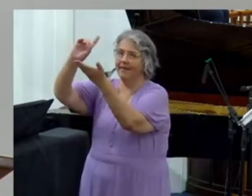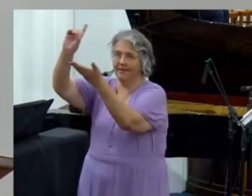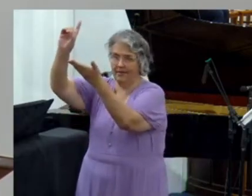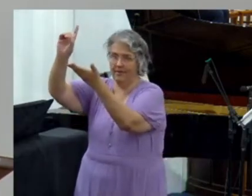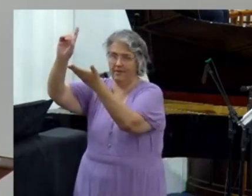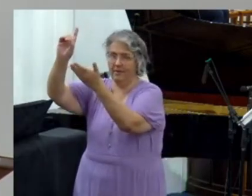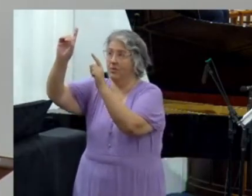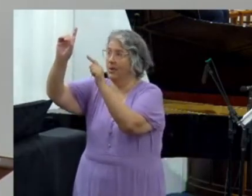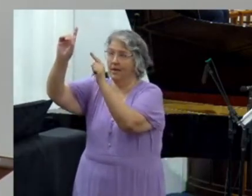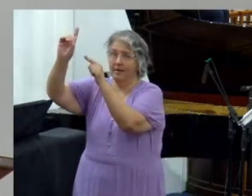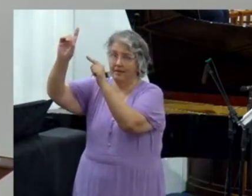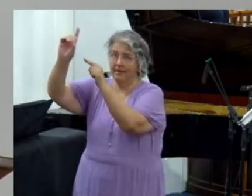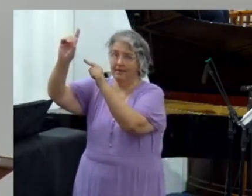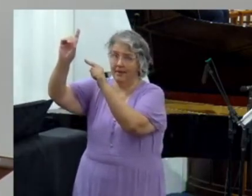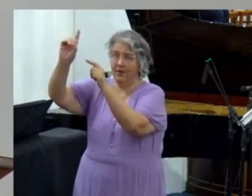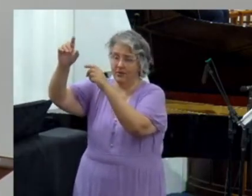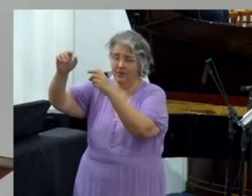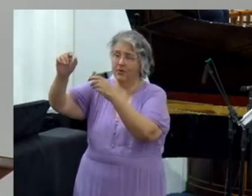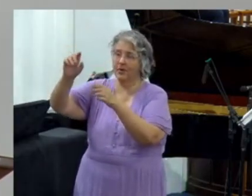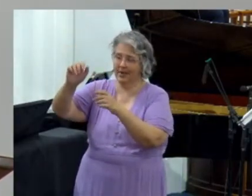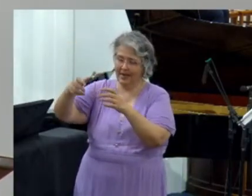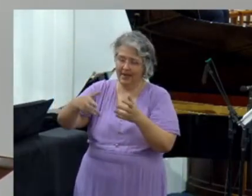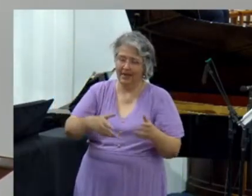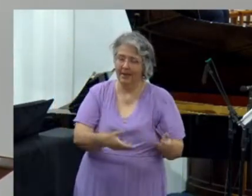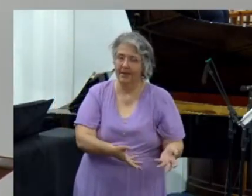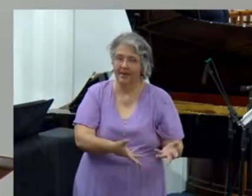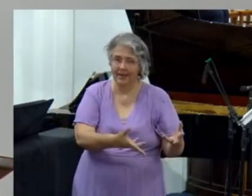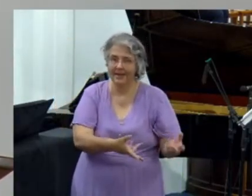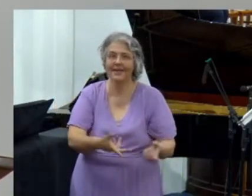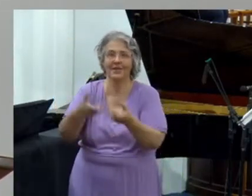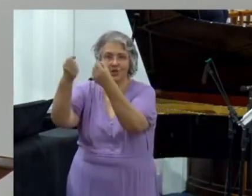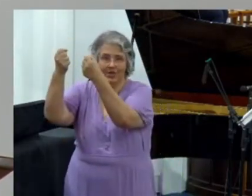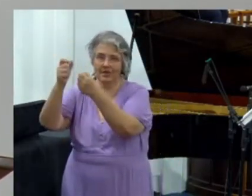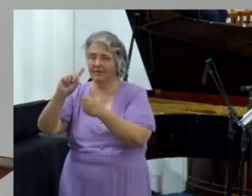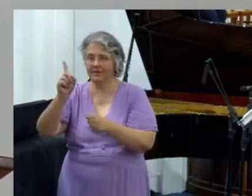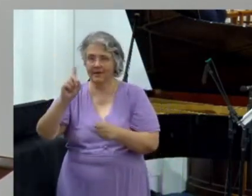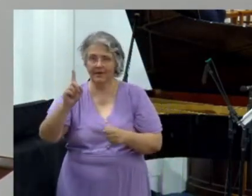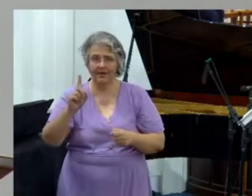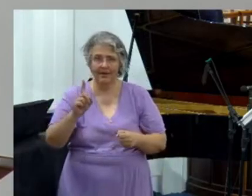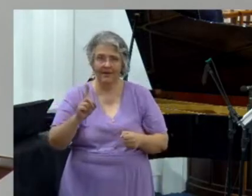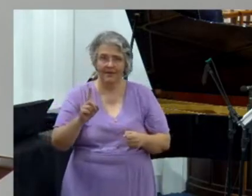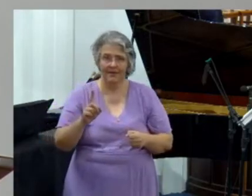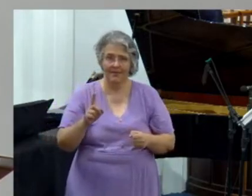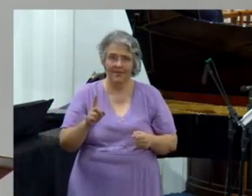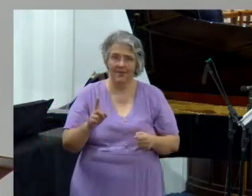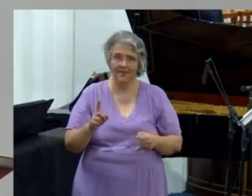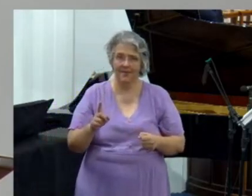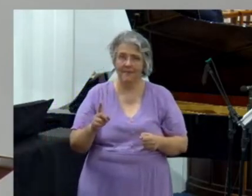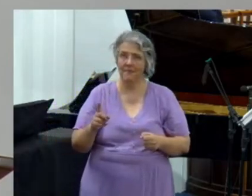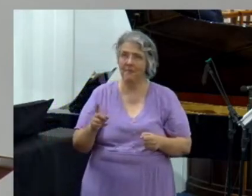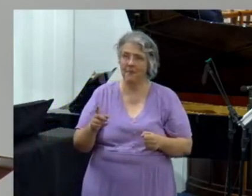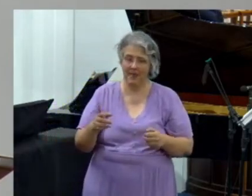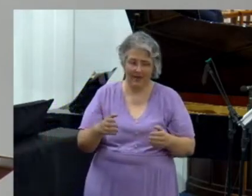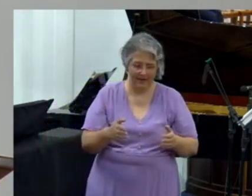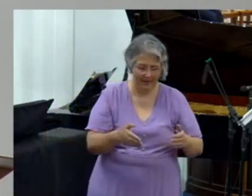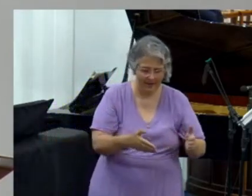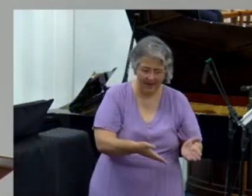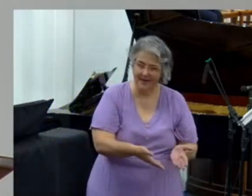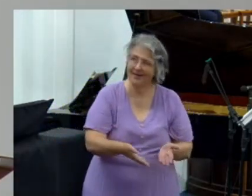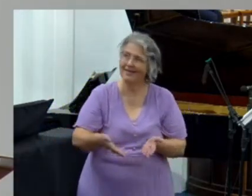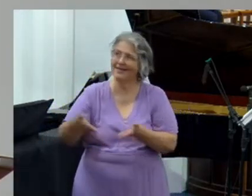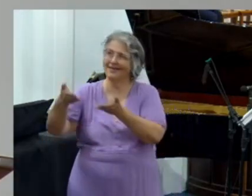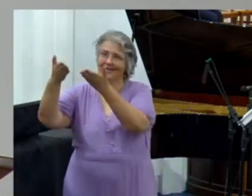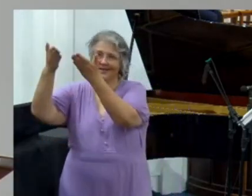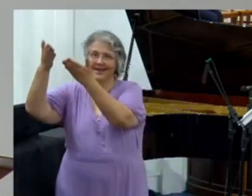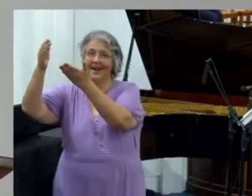é apenas Deus que suscita essas palavras de suas bocas, mas também direciona-as a Ele mesmo.